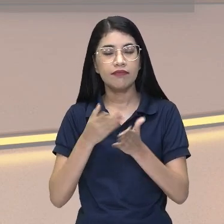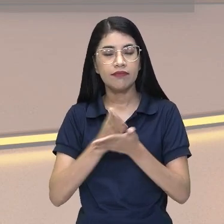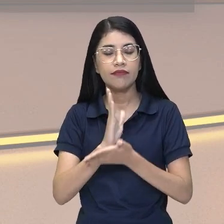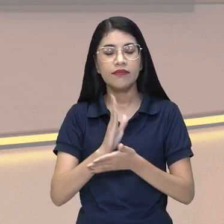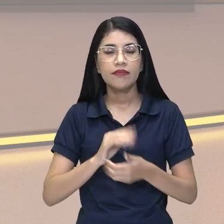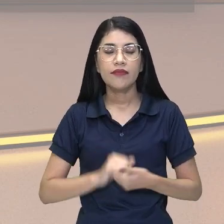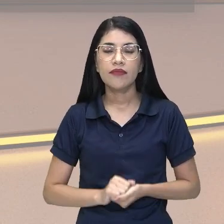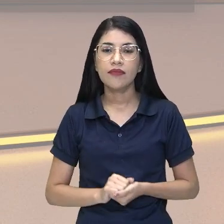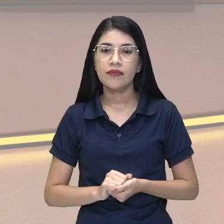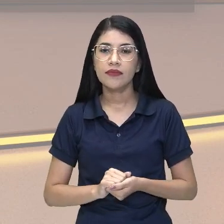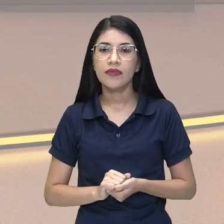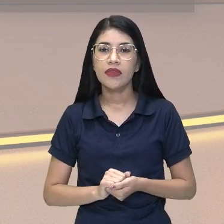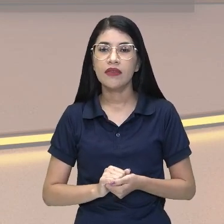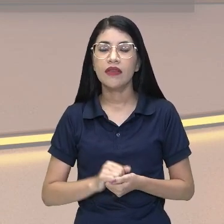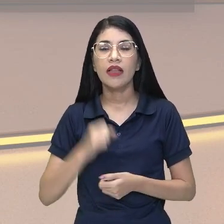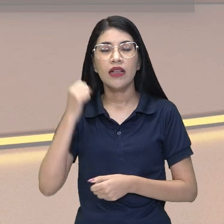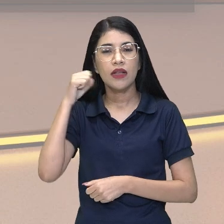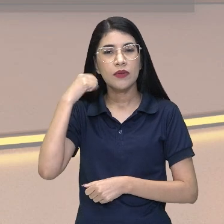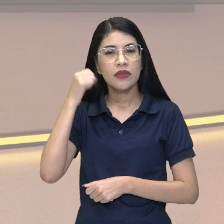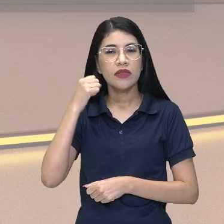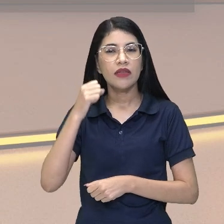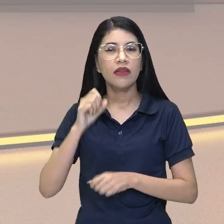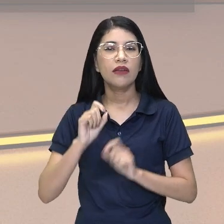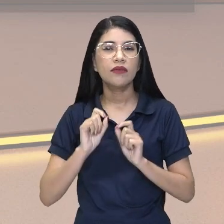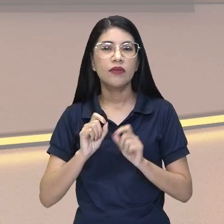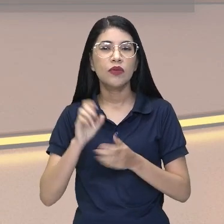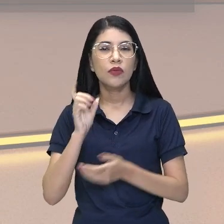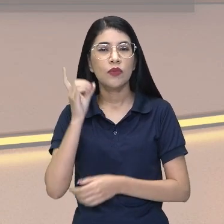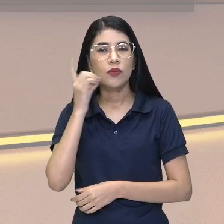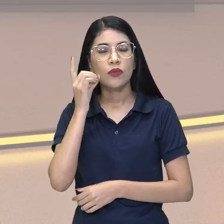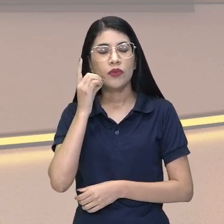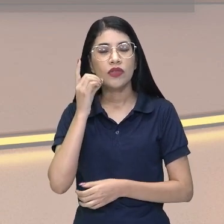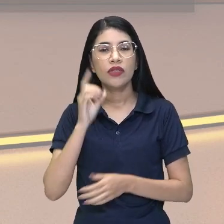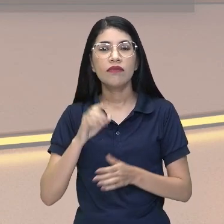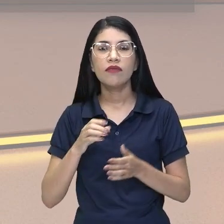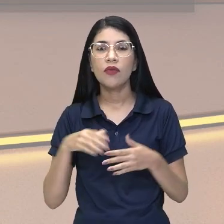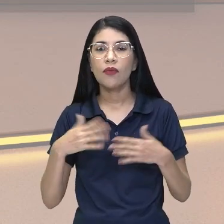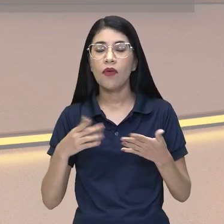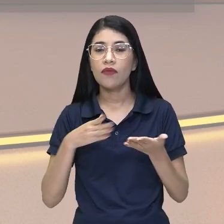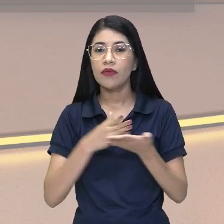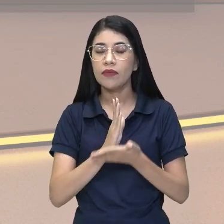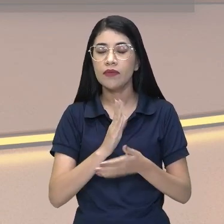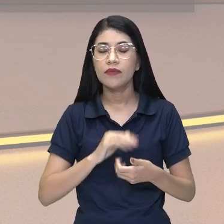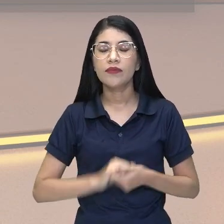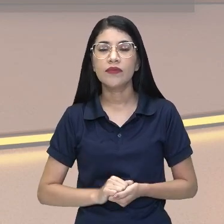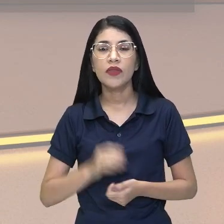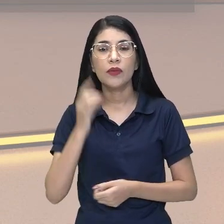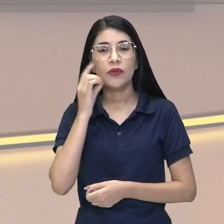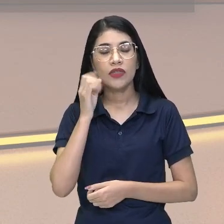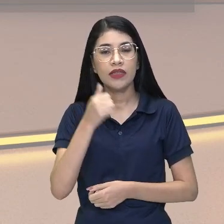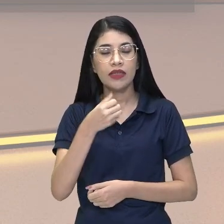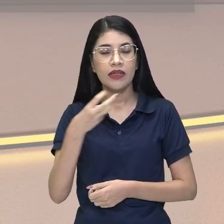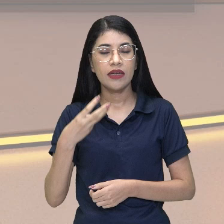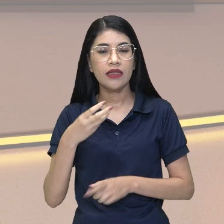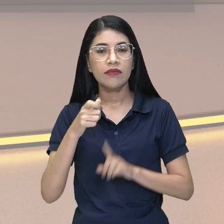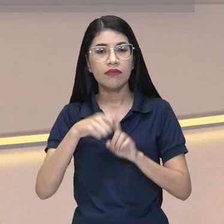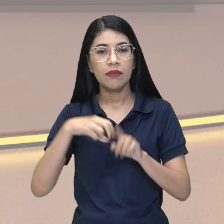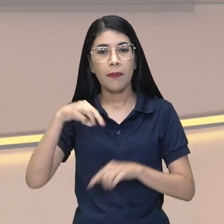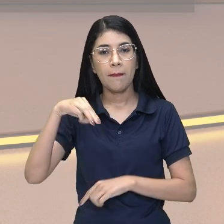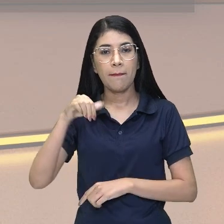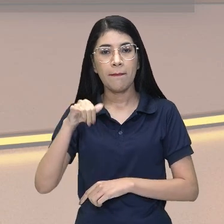aí foi aprovado no Senado, né, e no dia, foi aprovado em que dia? Foi aprovado aí no dia 13 de maio